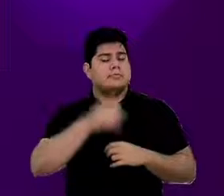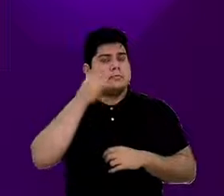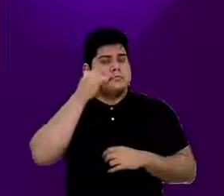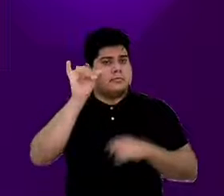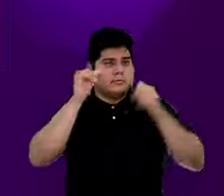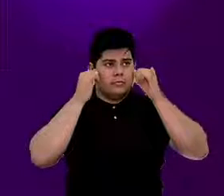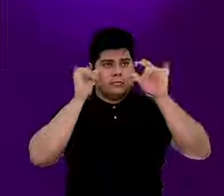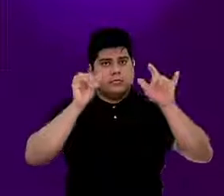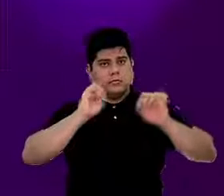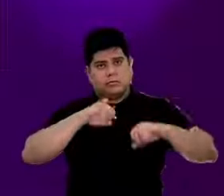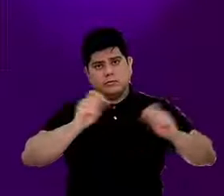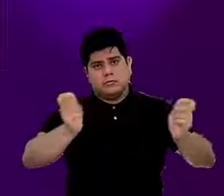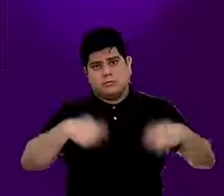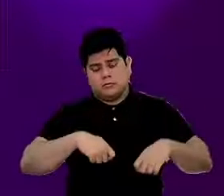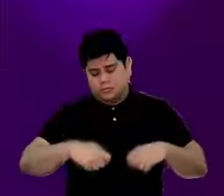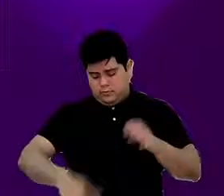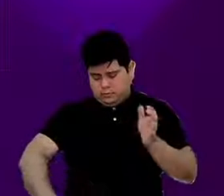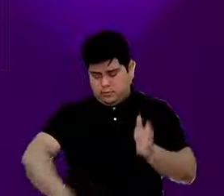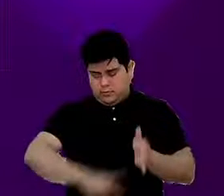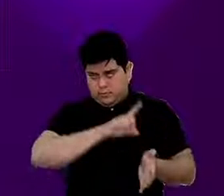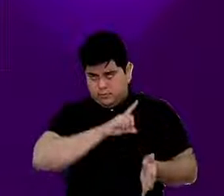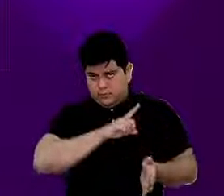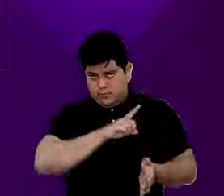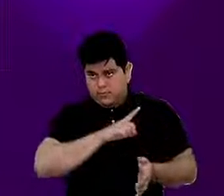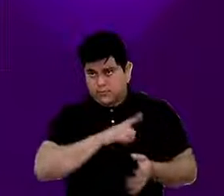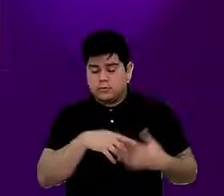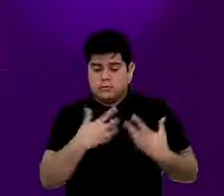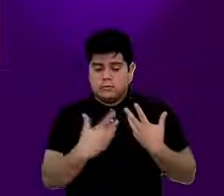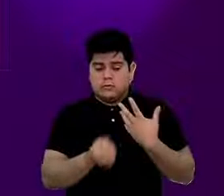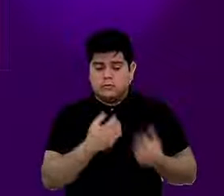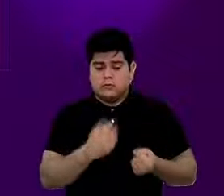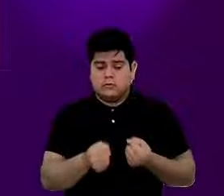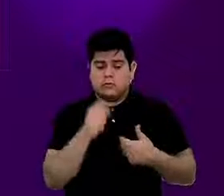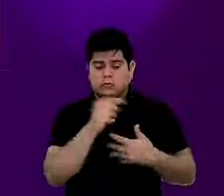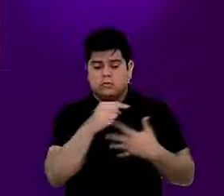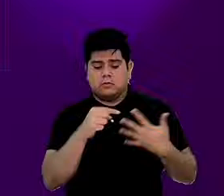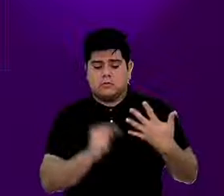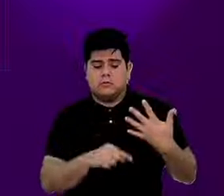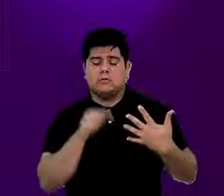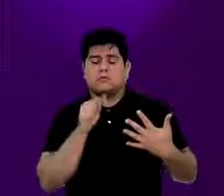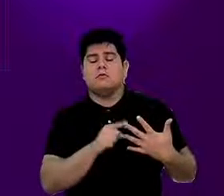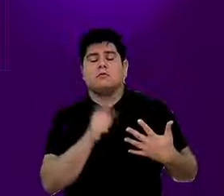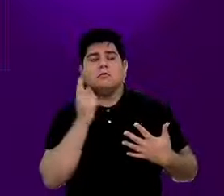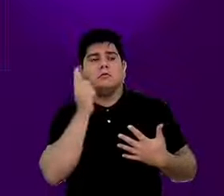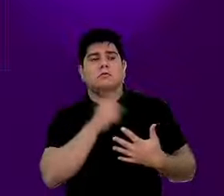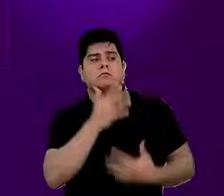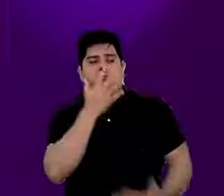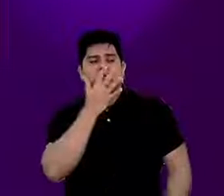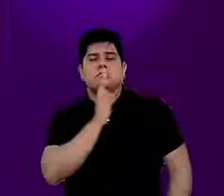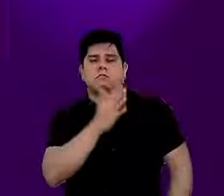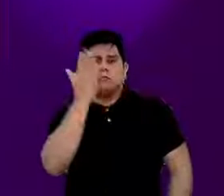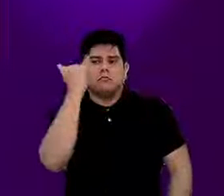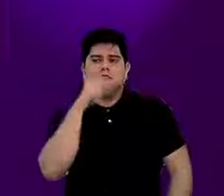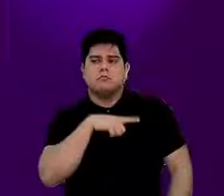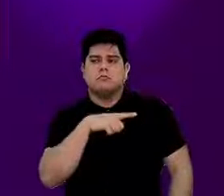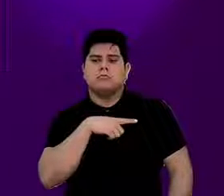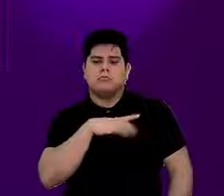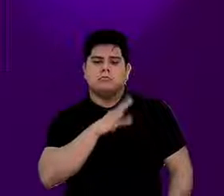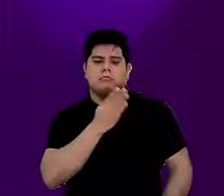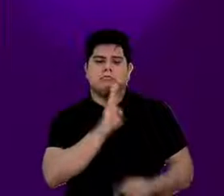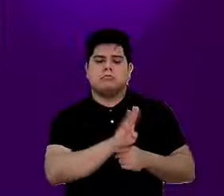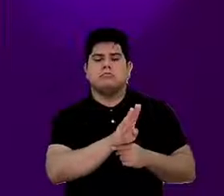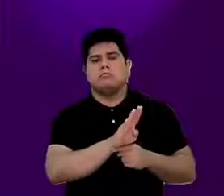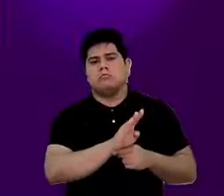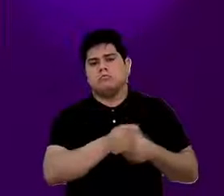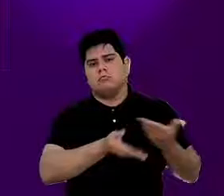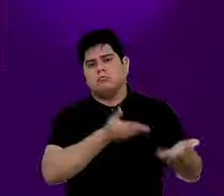se possível, mas precocemente, e adota as medidas clínicas com as quais a gente reconhece que há algum benefício no